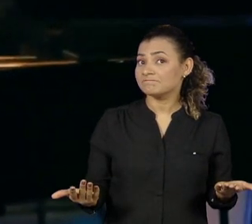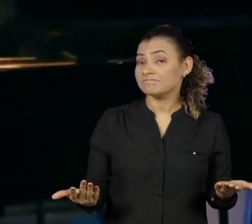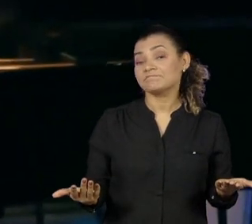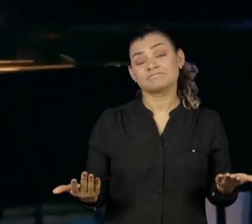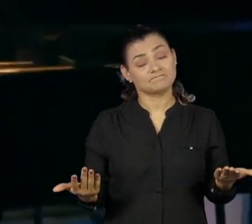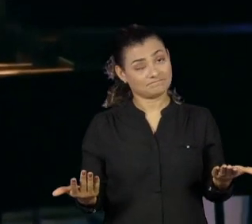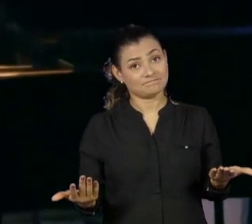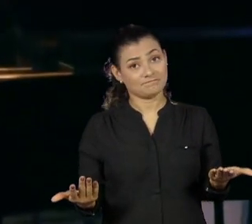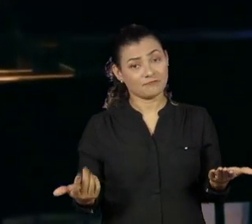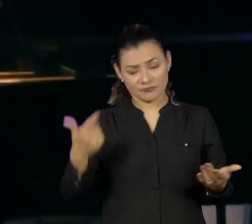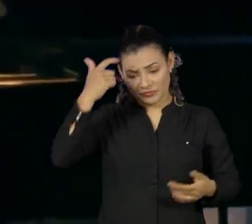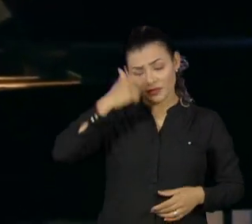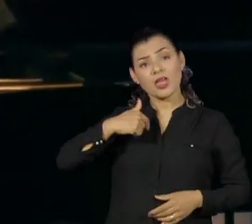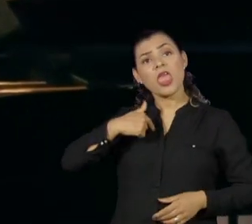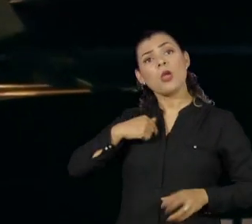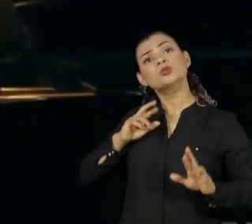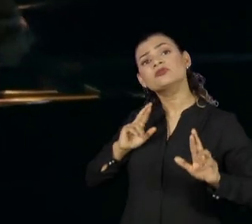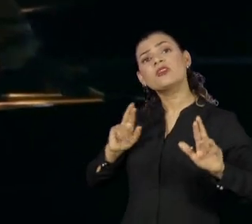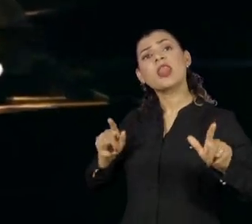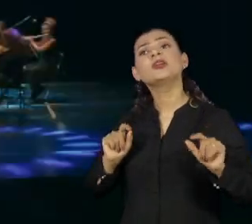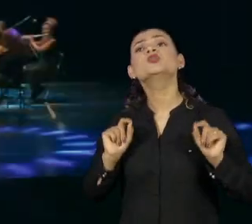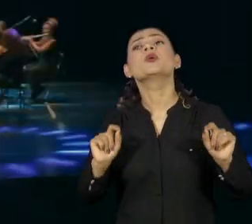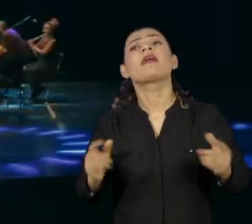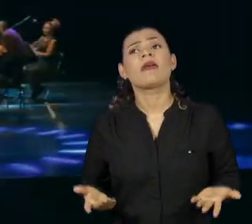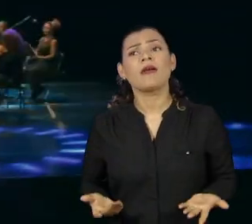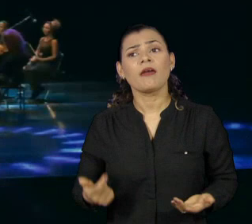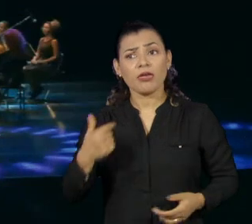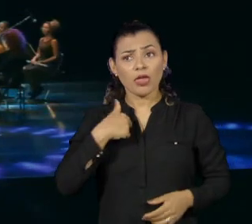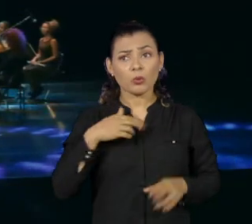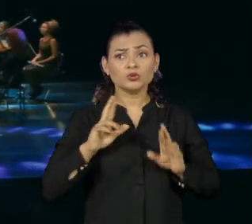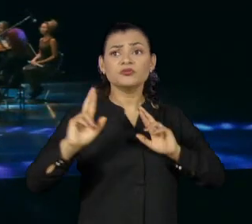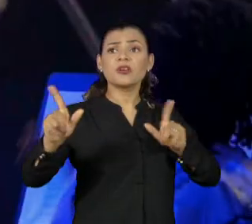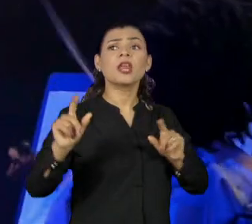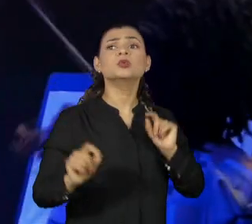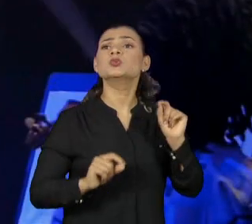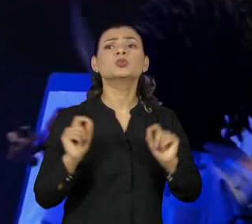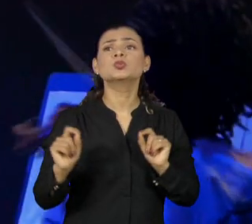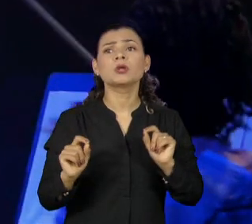O que eu tenho de diferente das outras pessoas? Eu faço essa pergunta aqui.